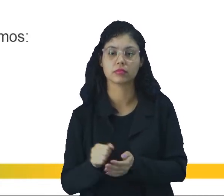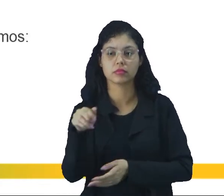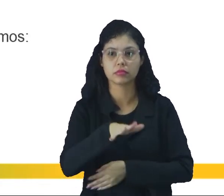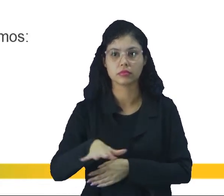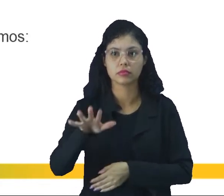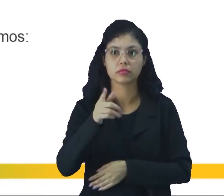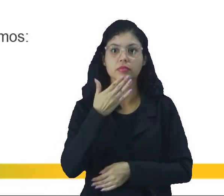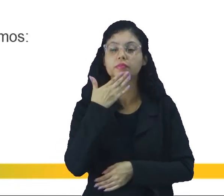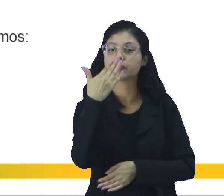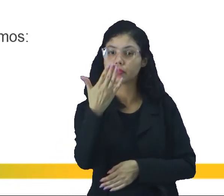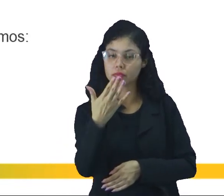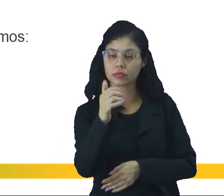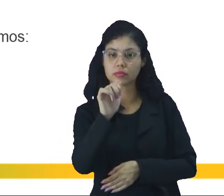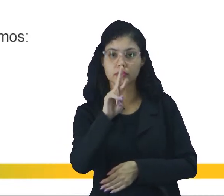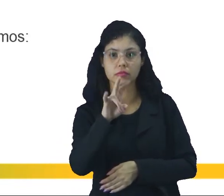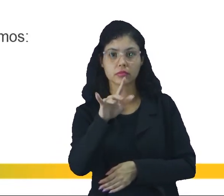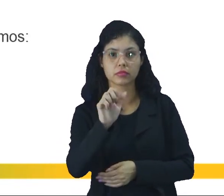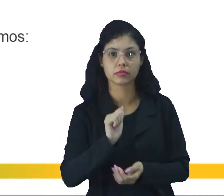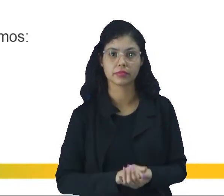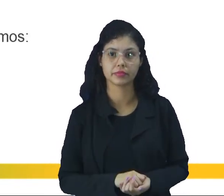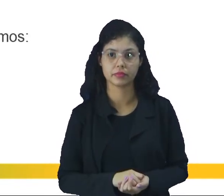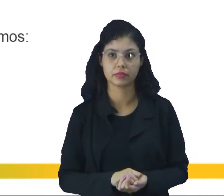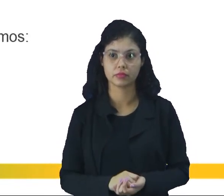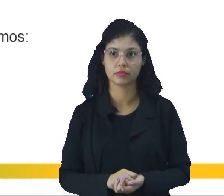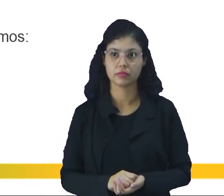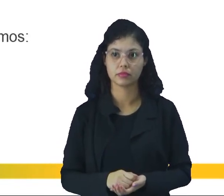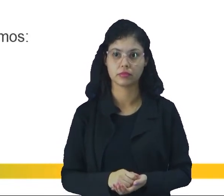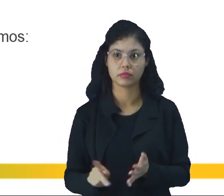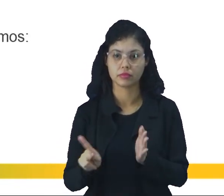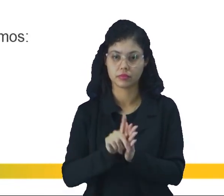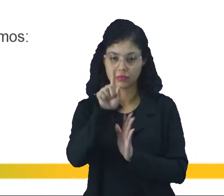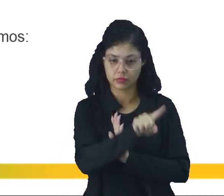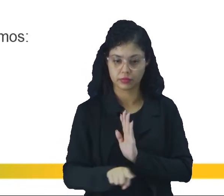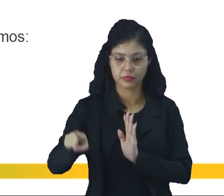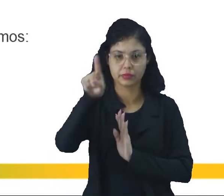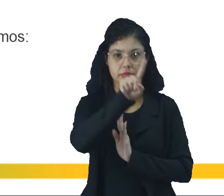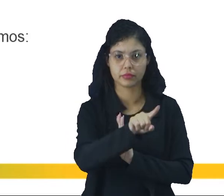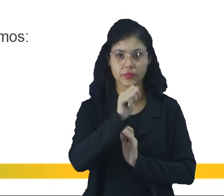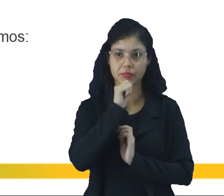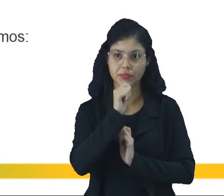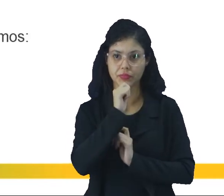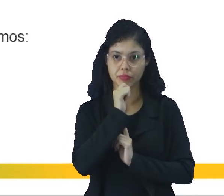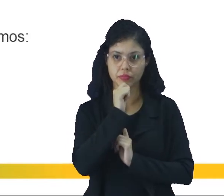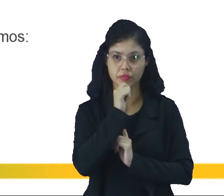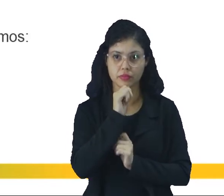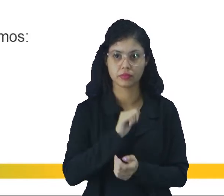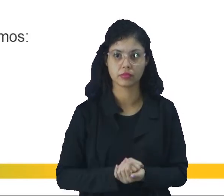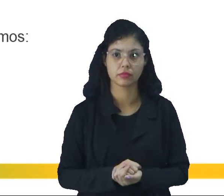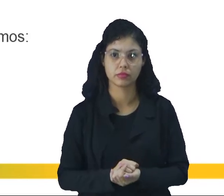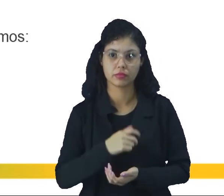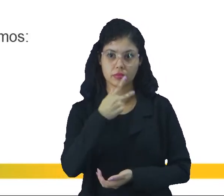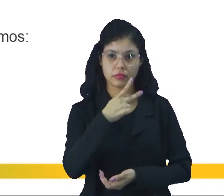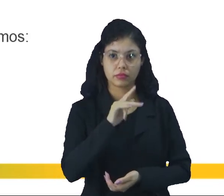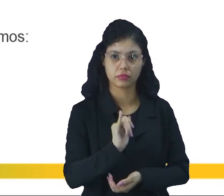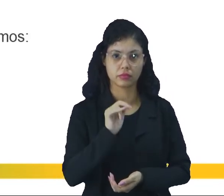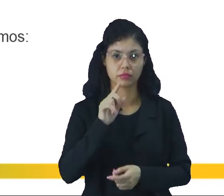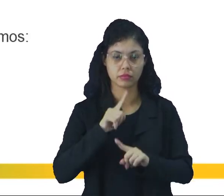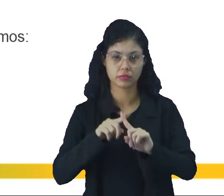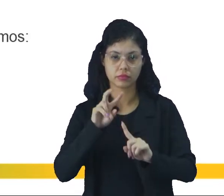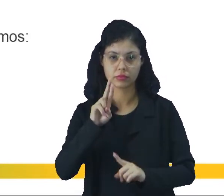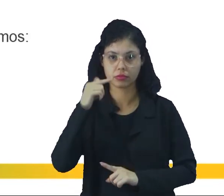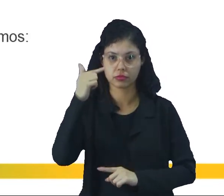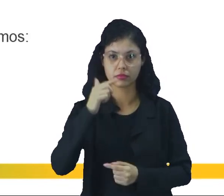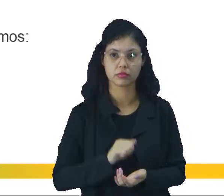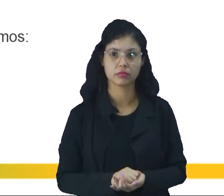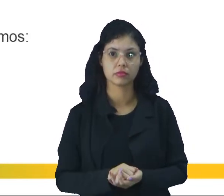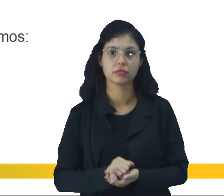a sua área. Aqui pede só a área. A área de uma circunferência. A área de um círculo é π vezes r ao quadrado.